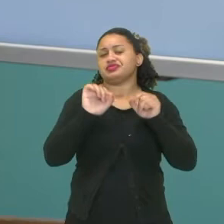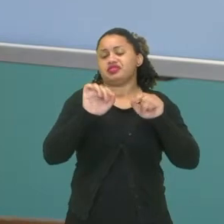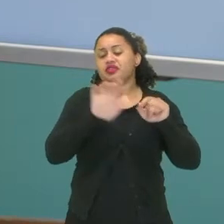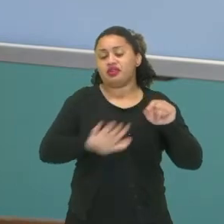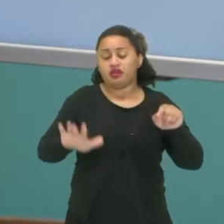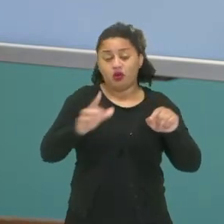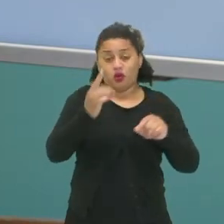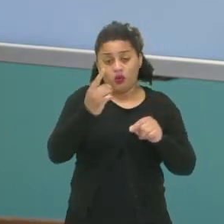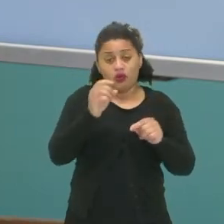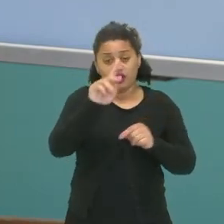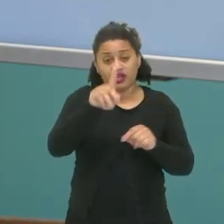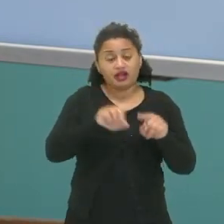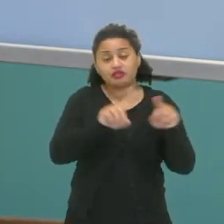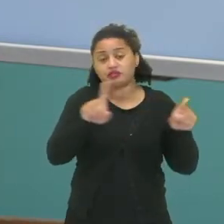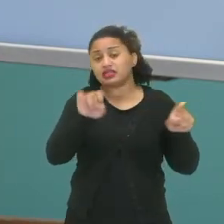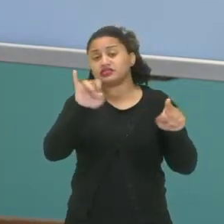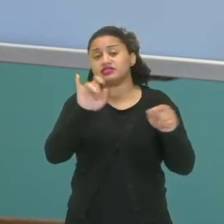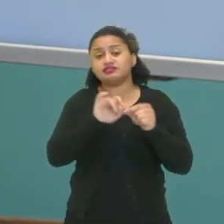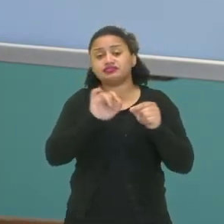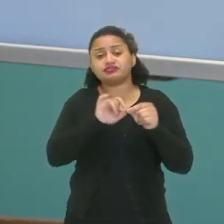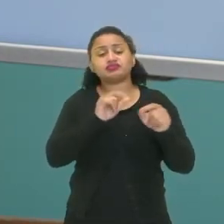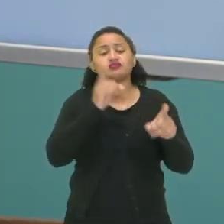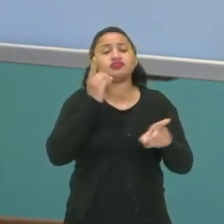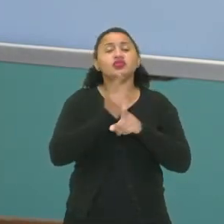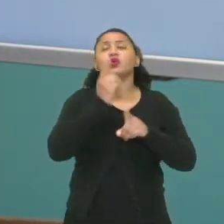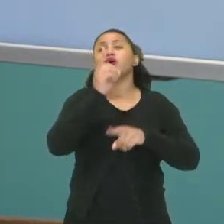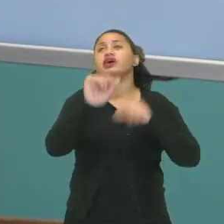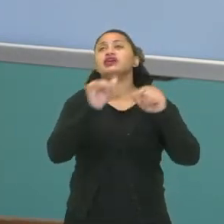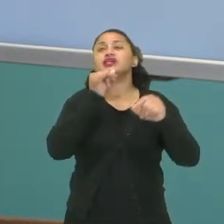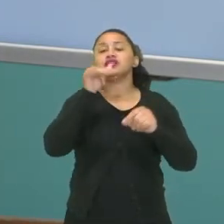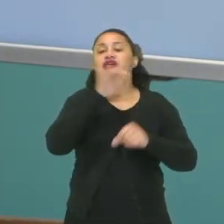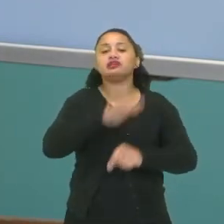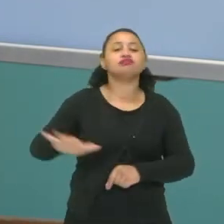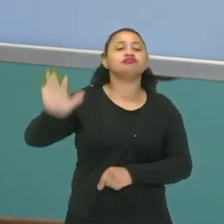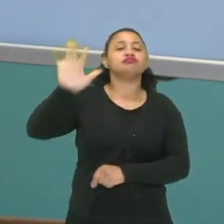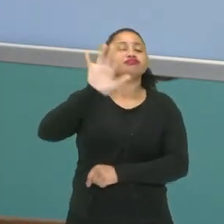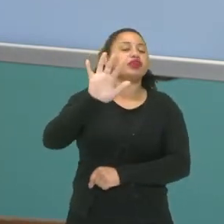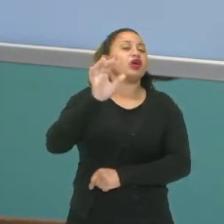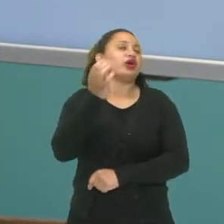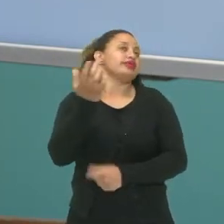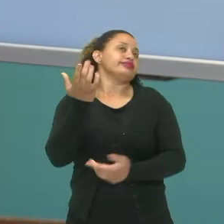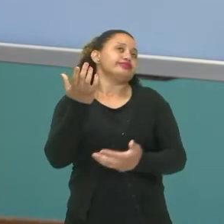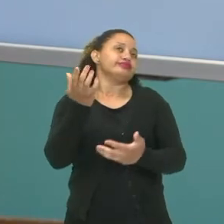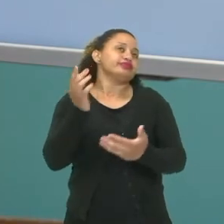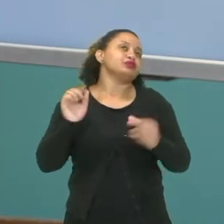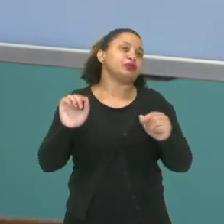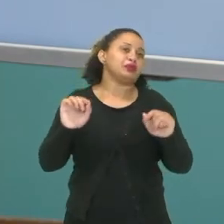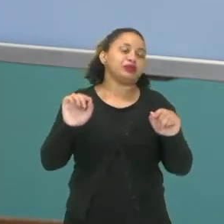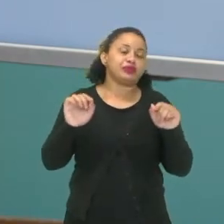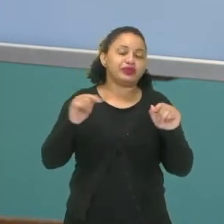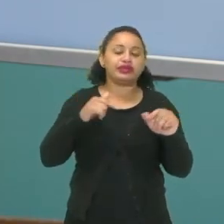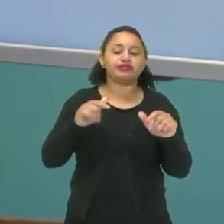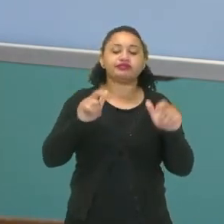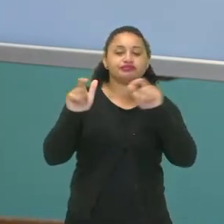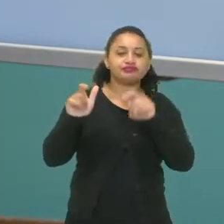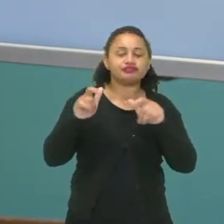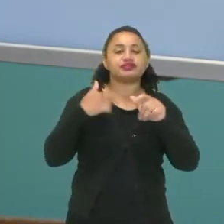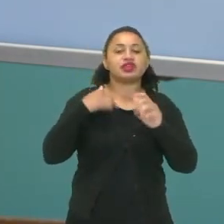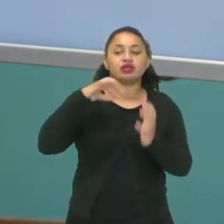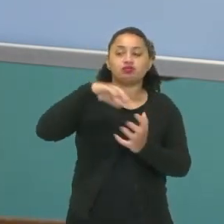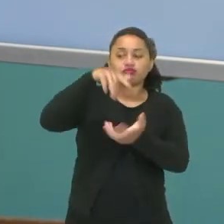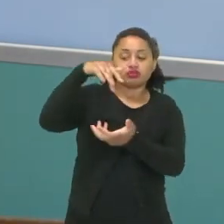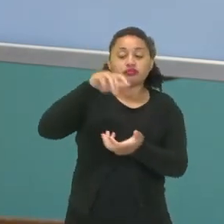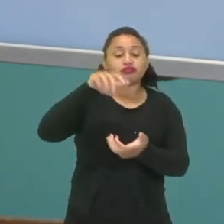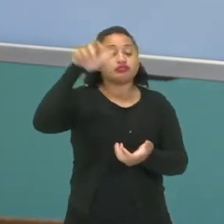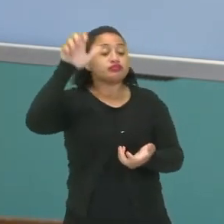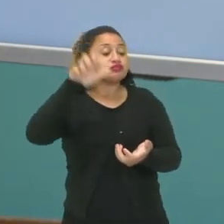é tranquilo. Mas e se eu for fazer uma localização, por exemplo, espacial? Ou seja, numa localização em cima do globo terrestre, por